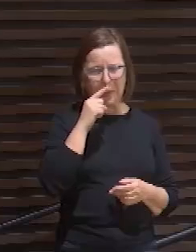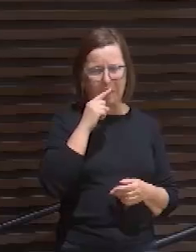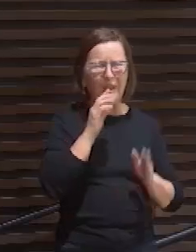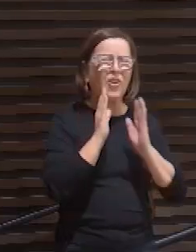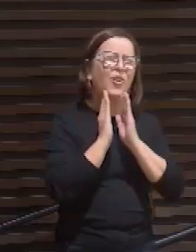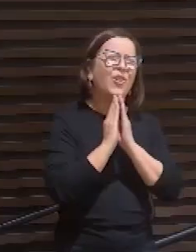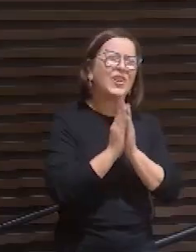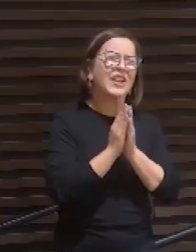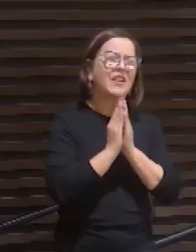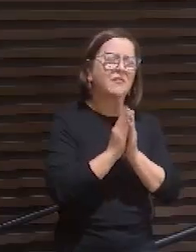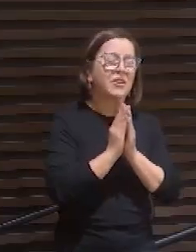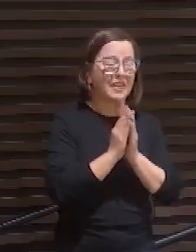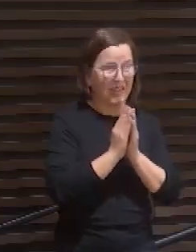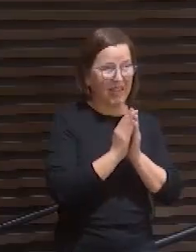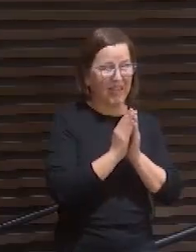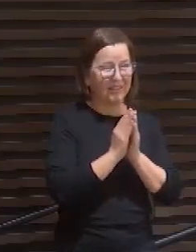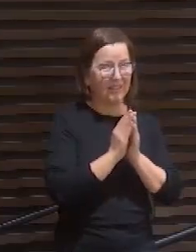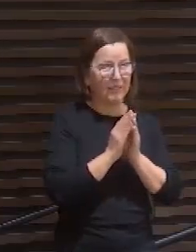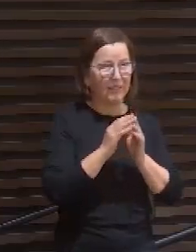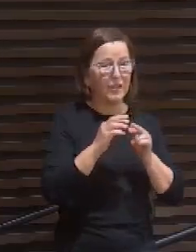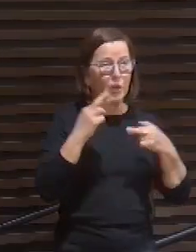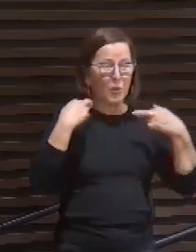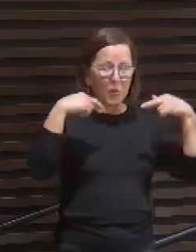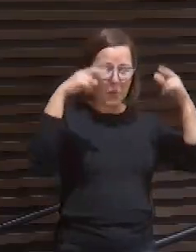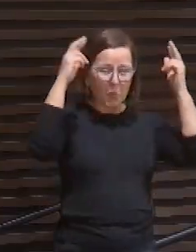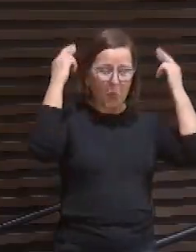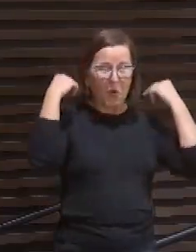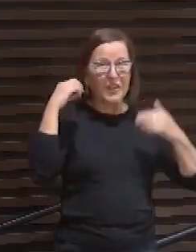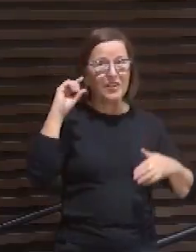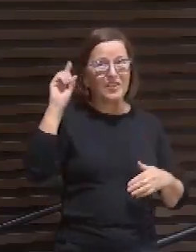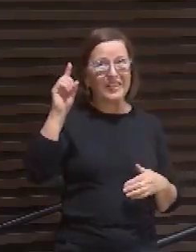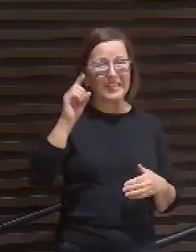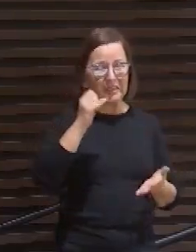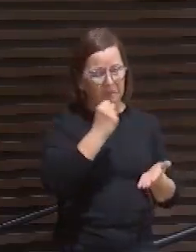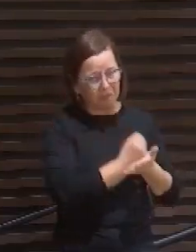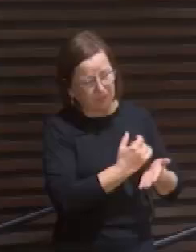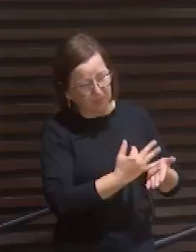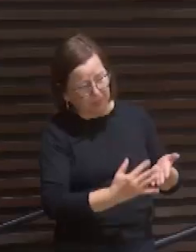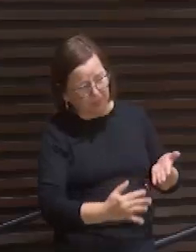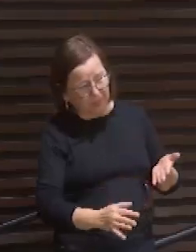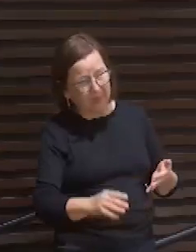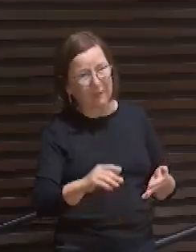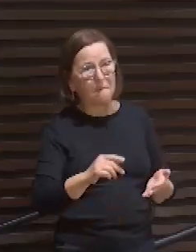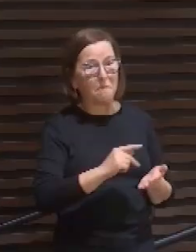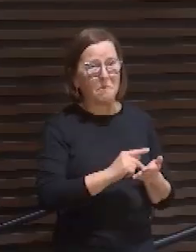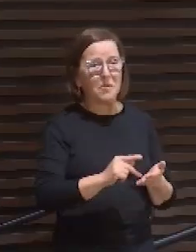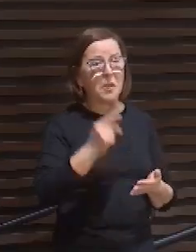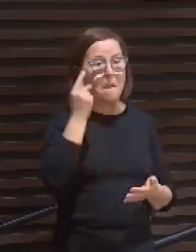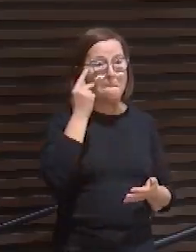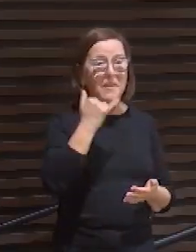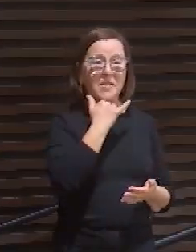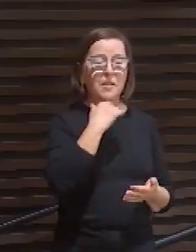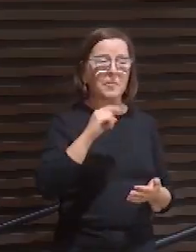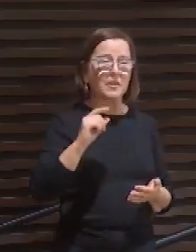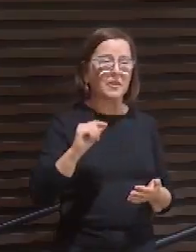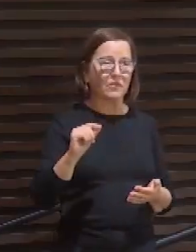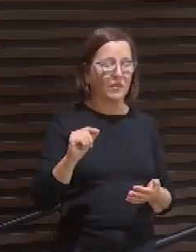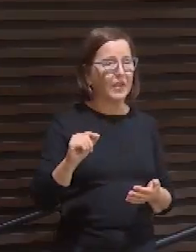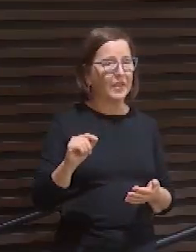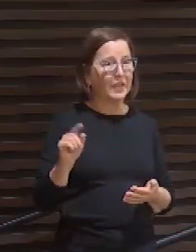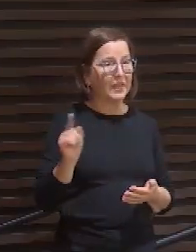de Deus que foi imolado, derramou o seu sangue puro para redimir, não só a